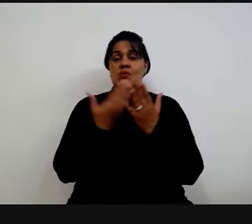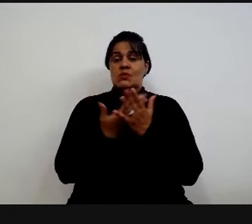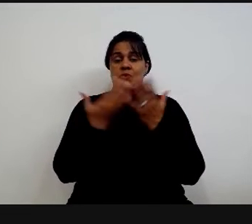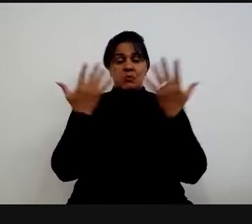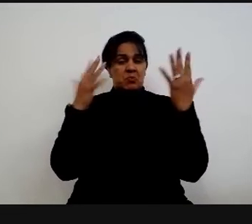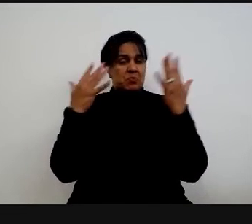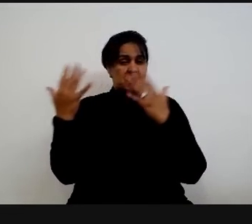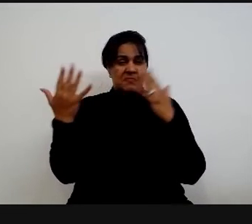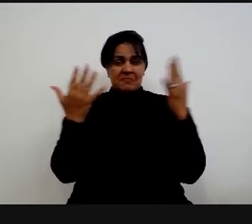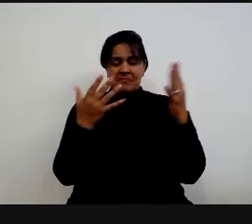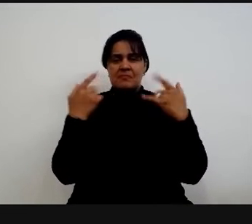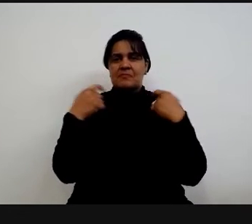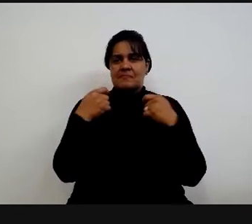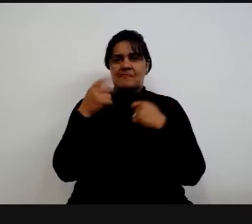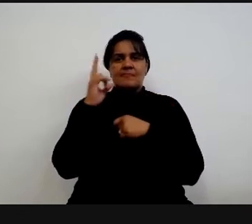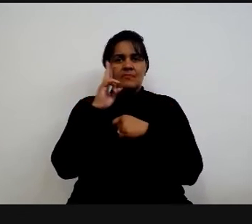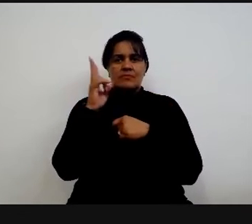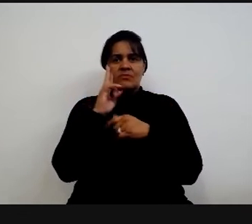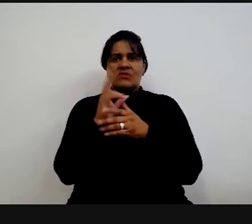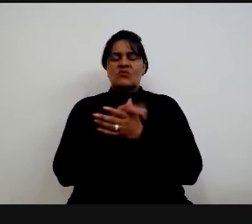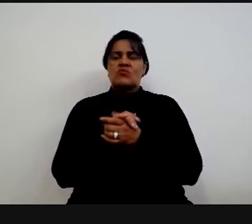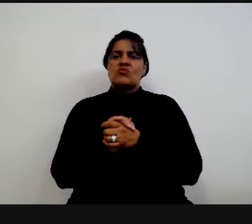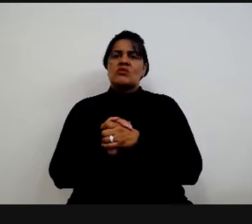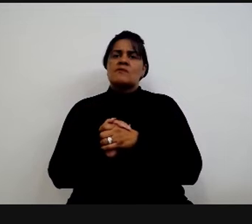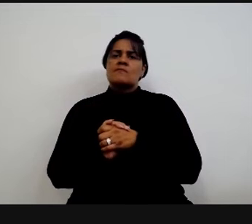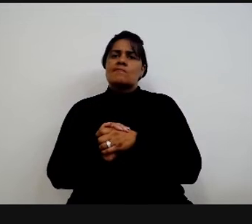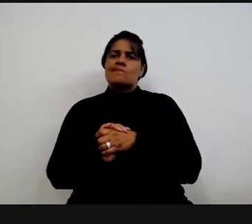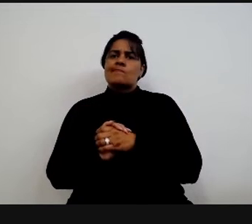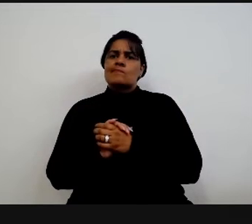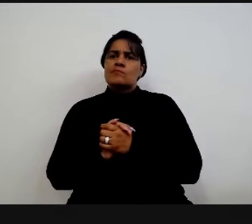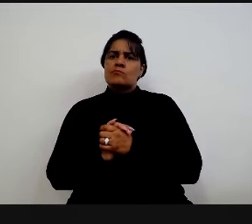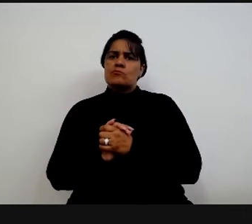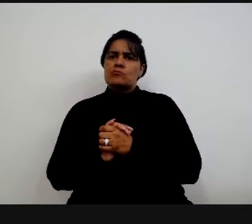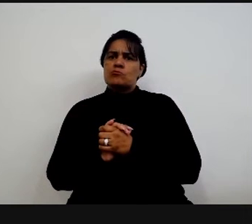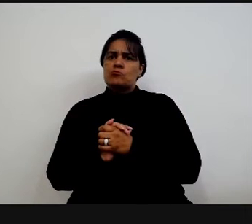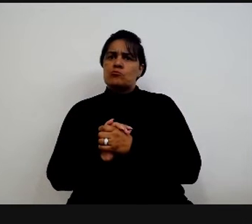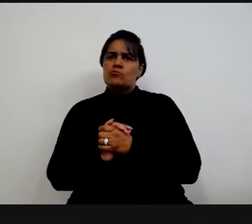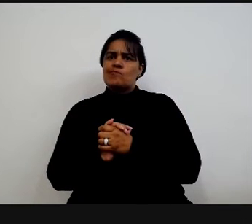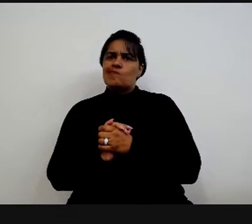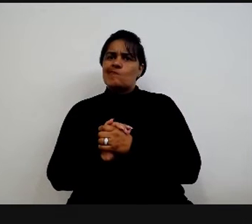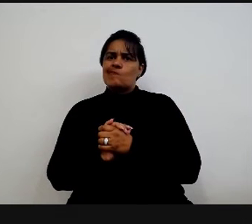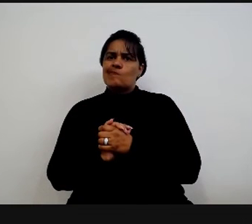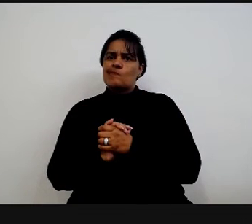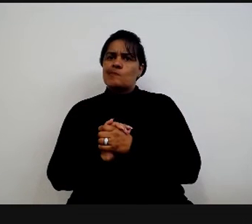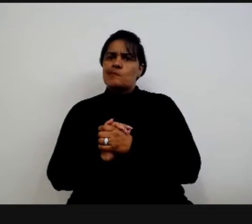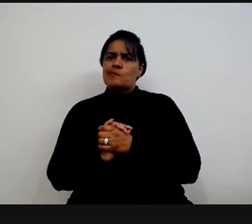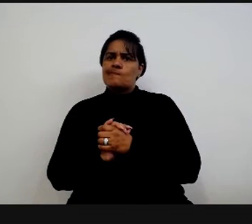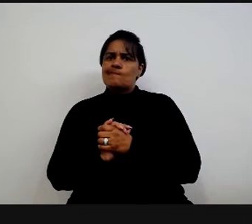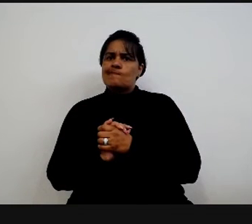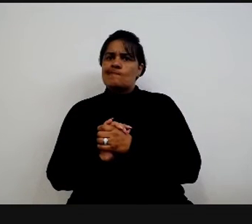né? E isso precisa ser lembrado. Então, Ruth, começo por você.